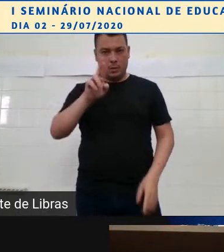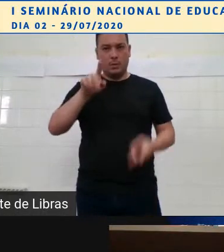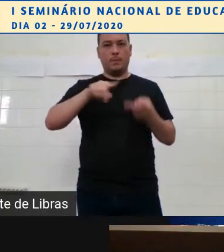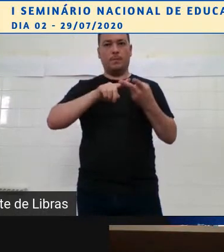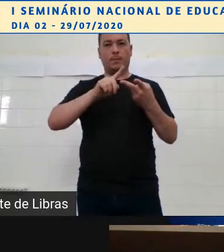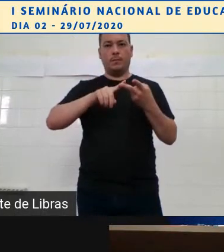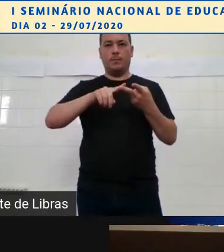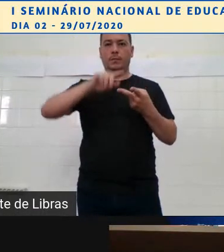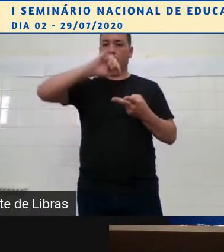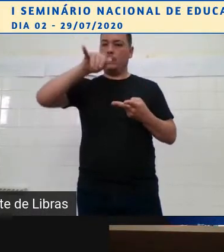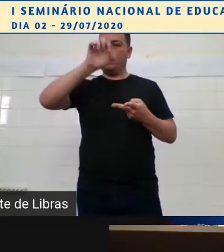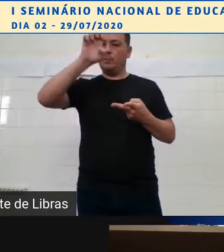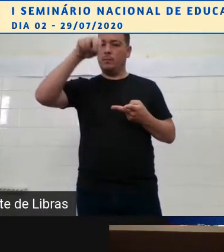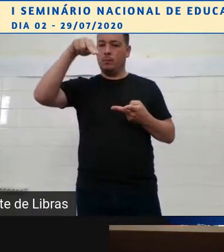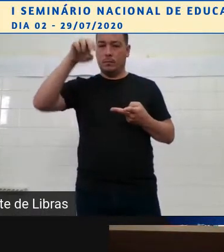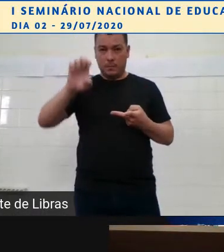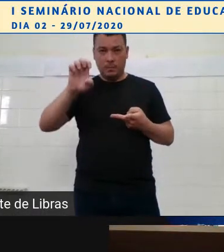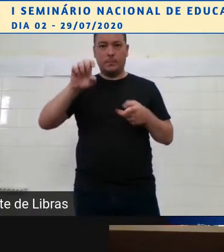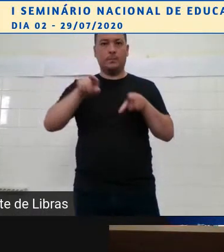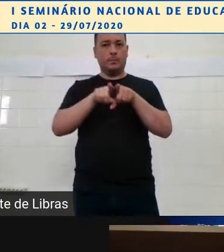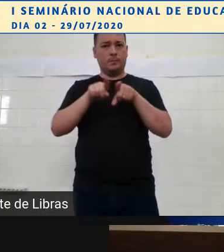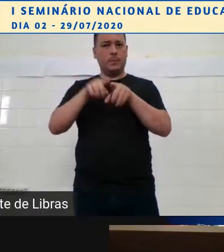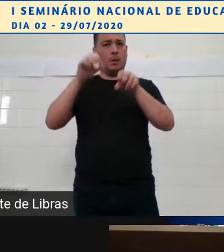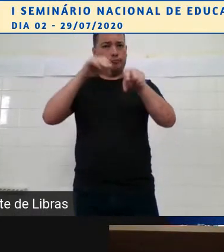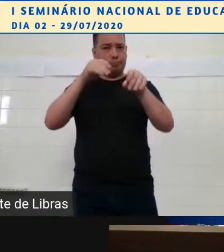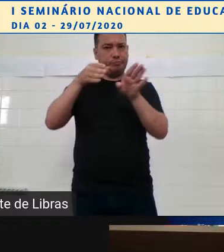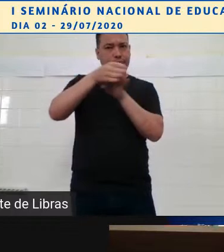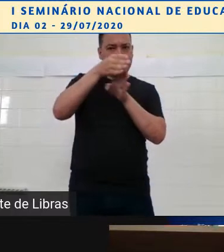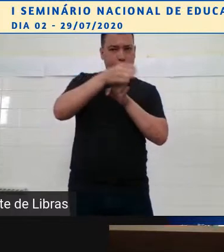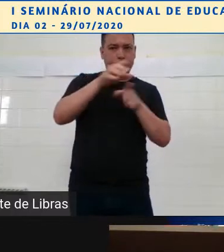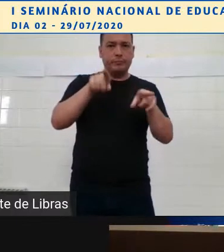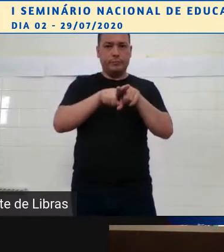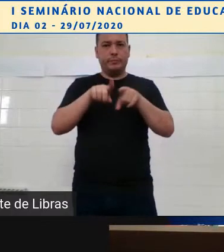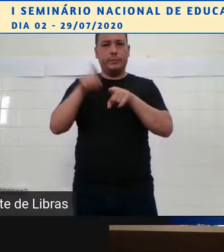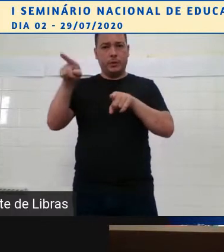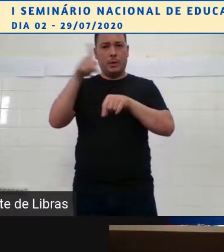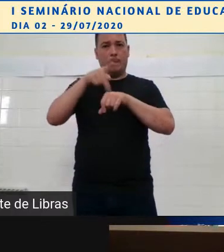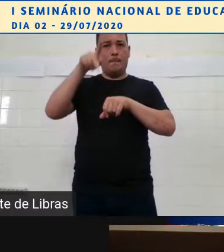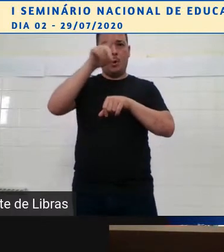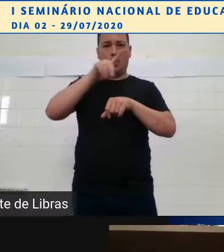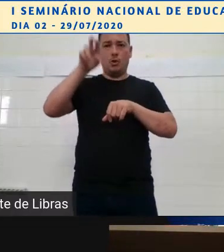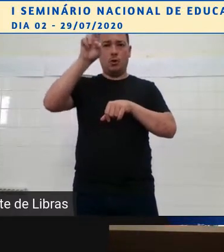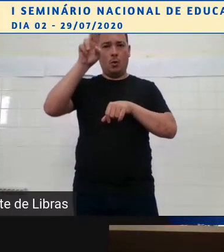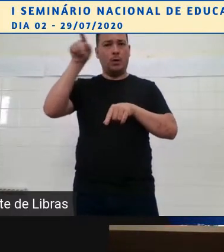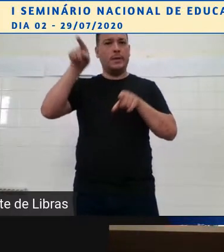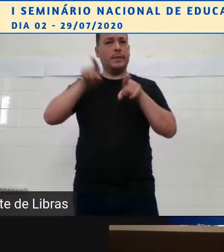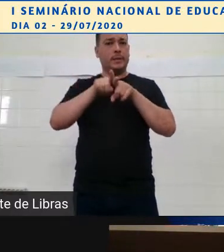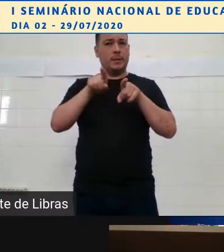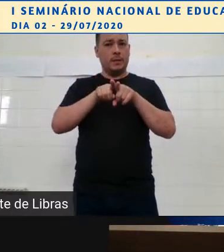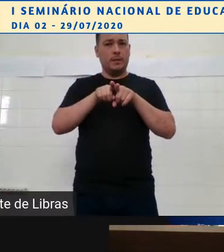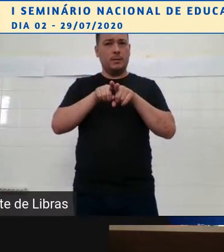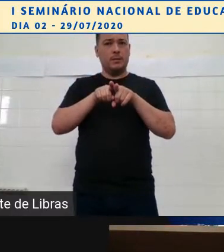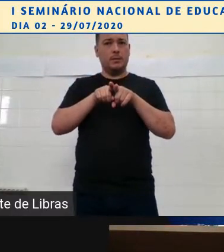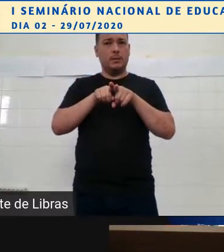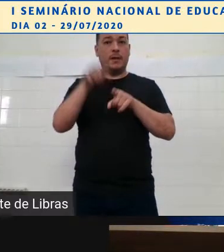A docente também realizou, né, a Rose, realizou já o seu pós-doutorado na University of